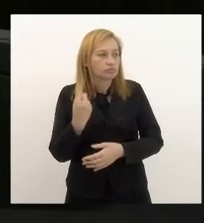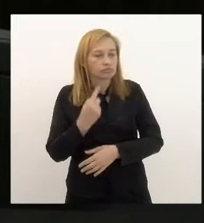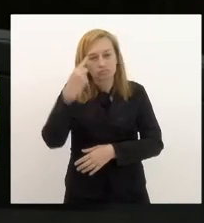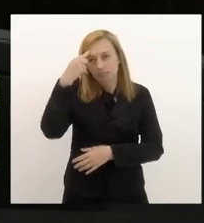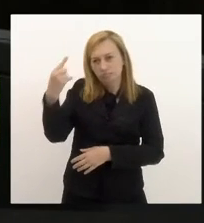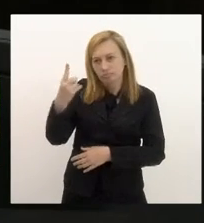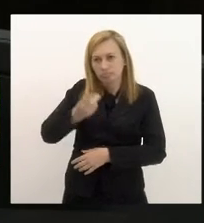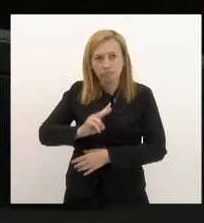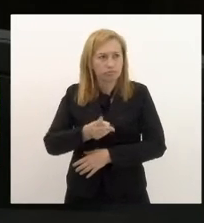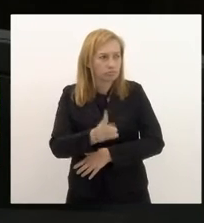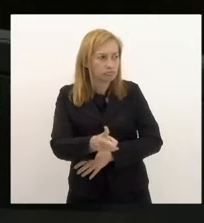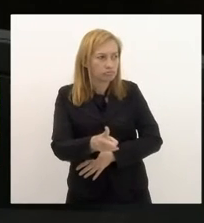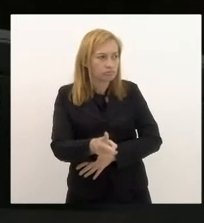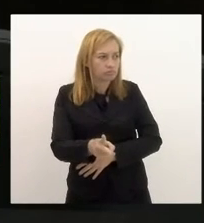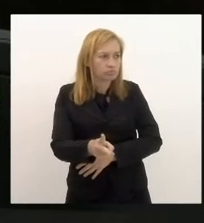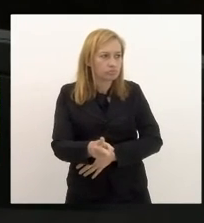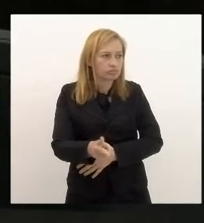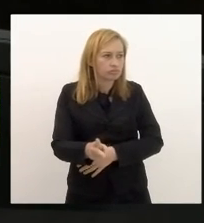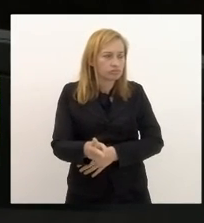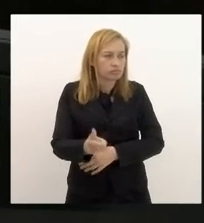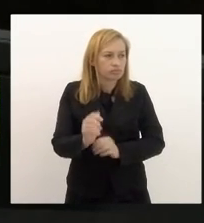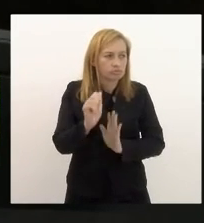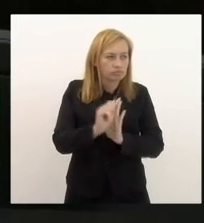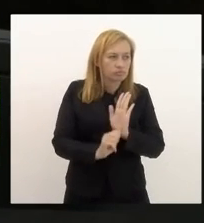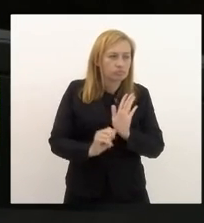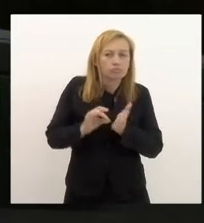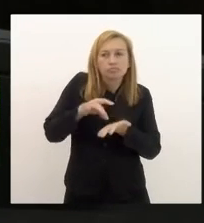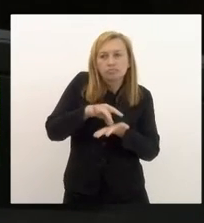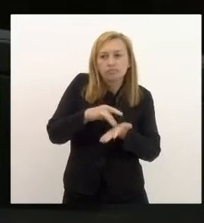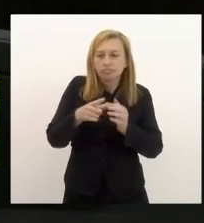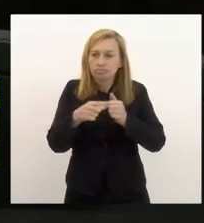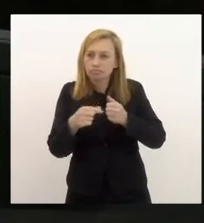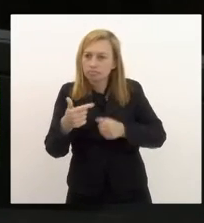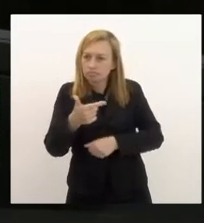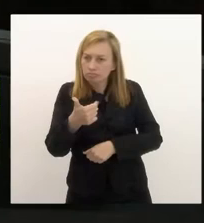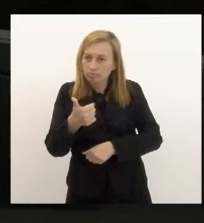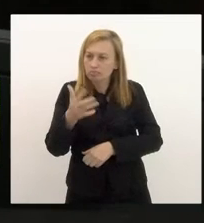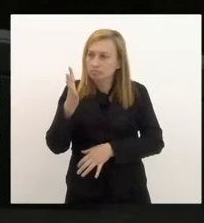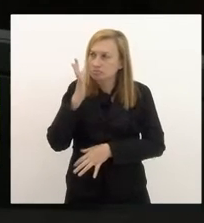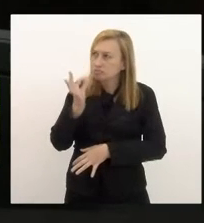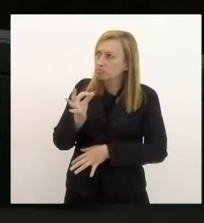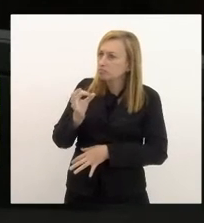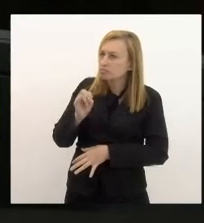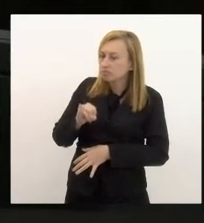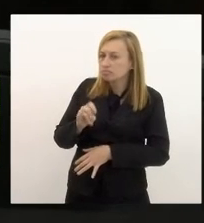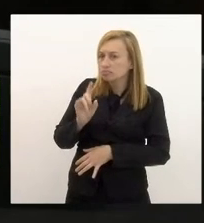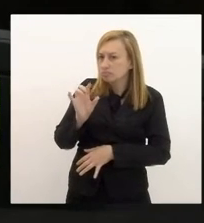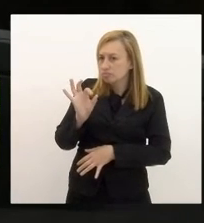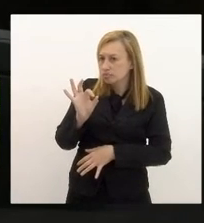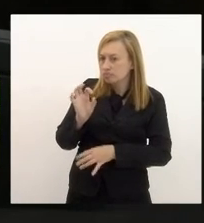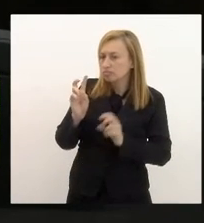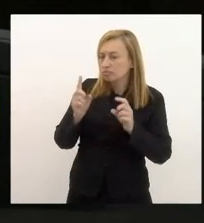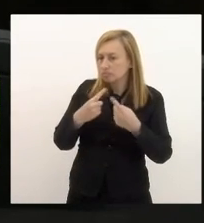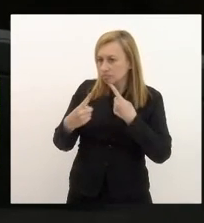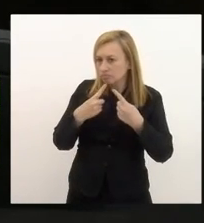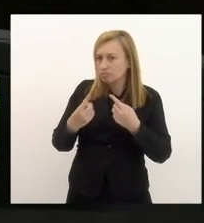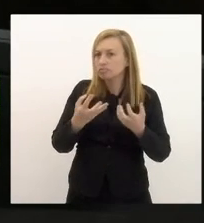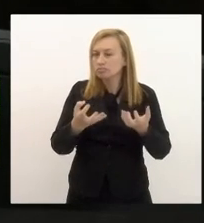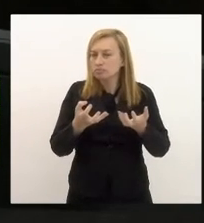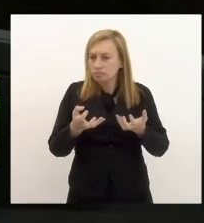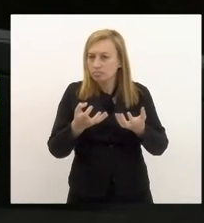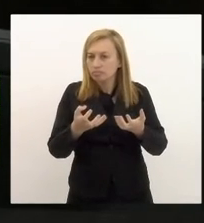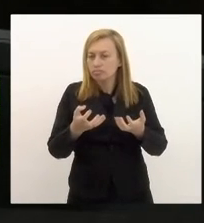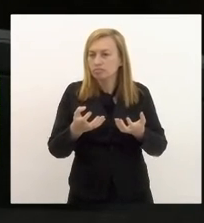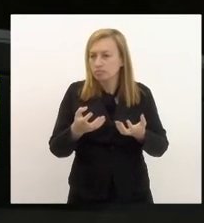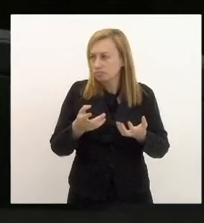que mantivesse Simus a redação original do artigo 12 não sei se Era exatamente essa discussão que